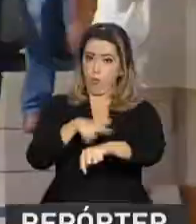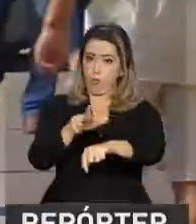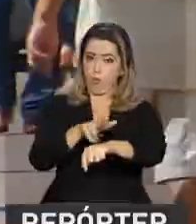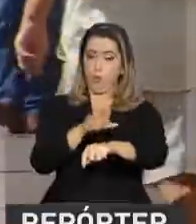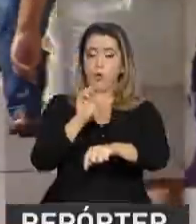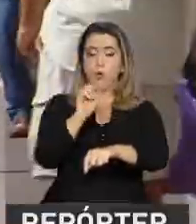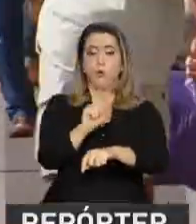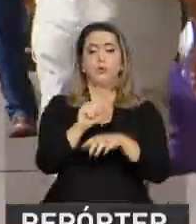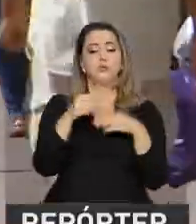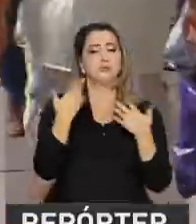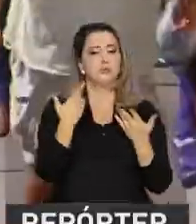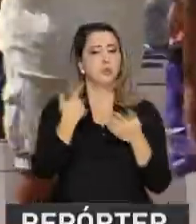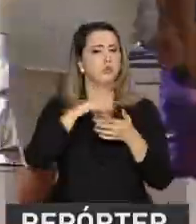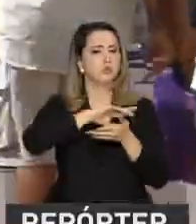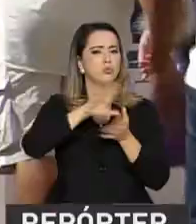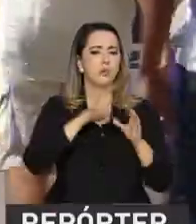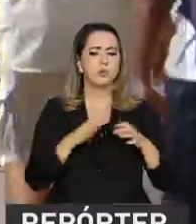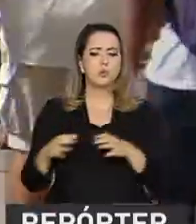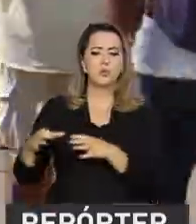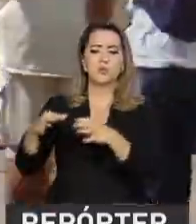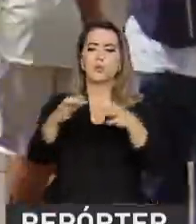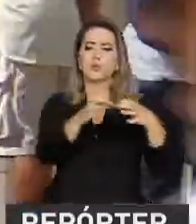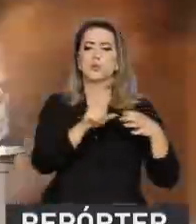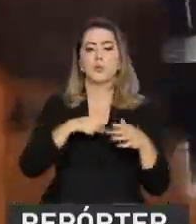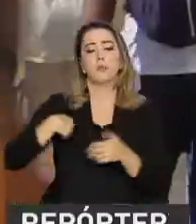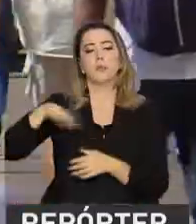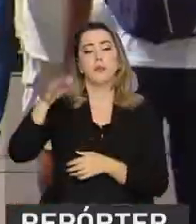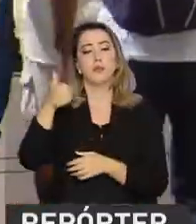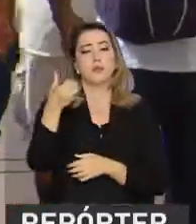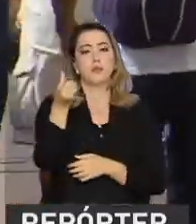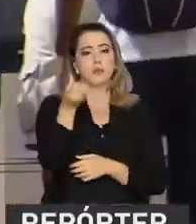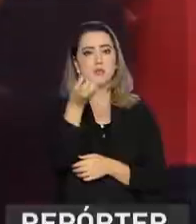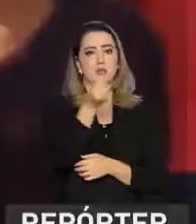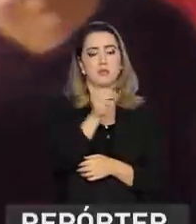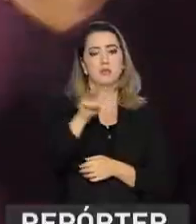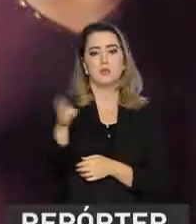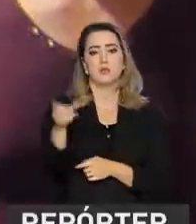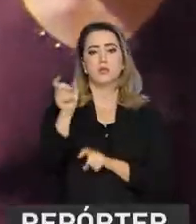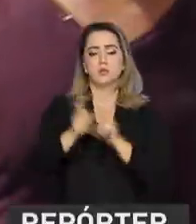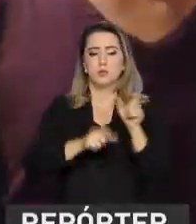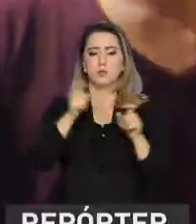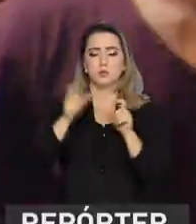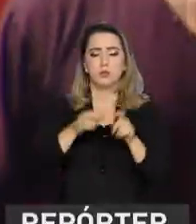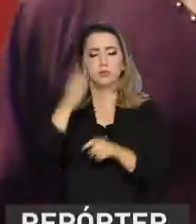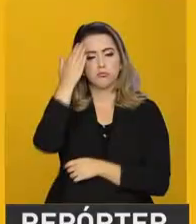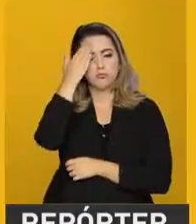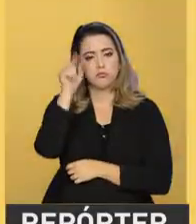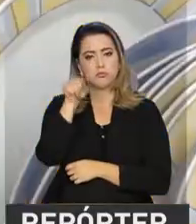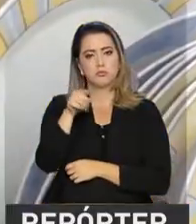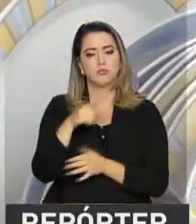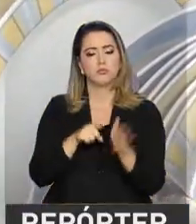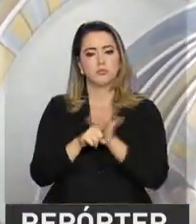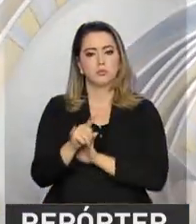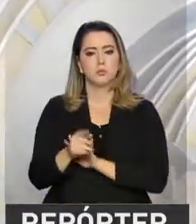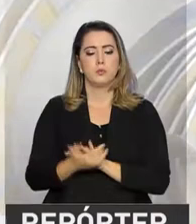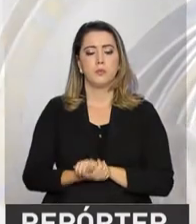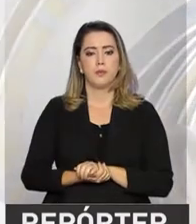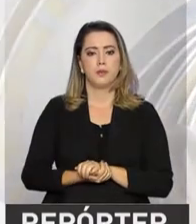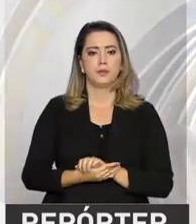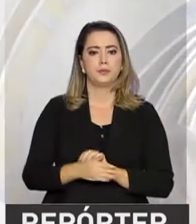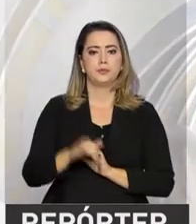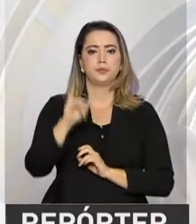grupos de 166 milhões de pessoas de 14 anos ou mais foram ouvidas no levantamento segundo o ibge